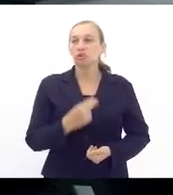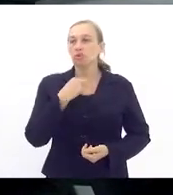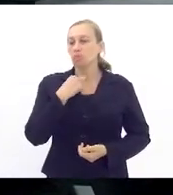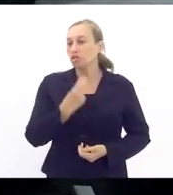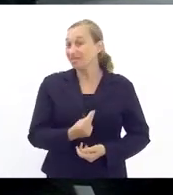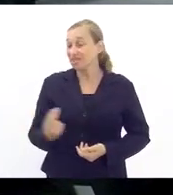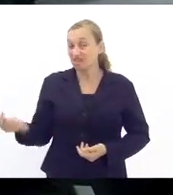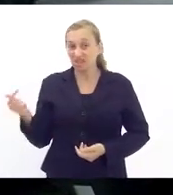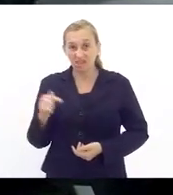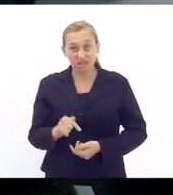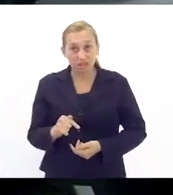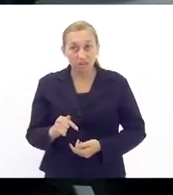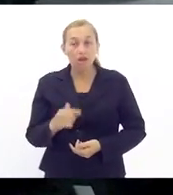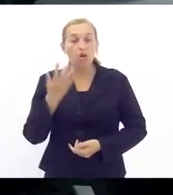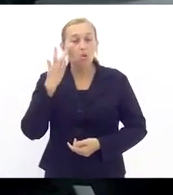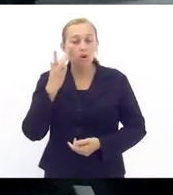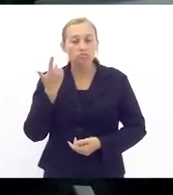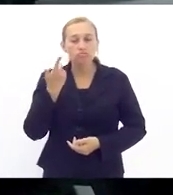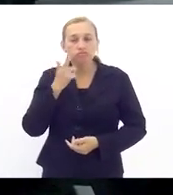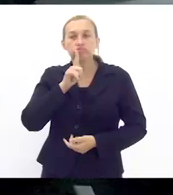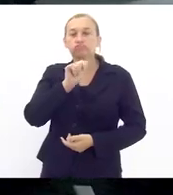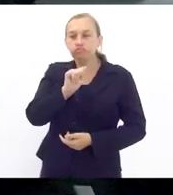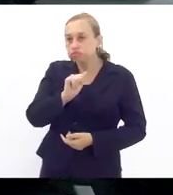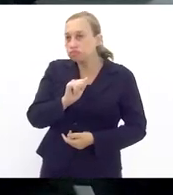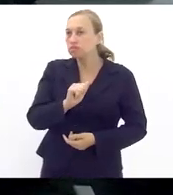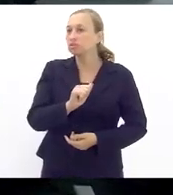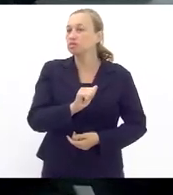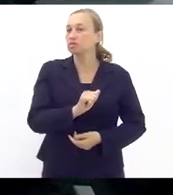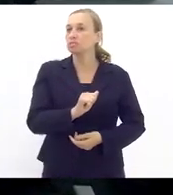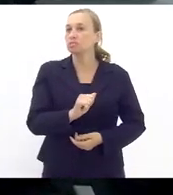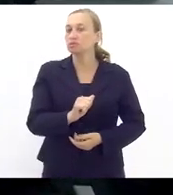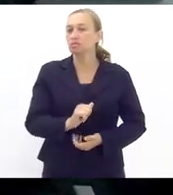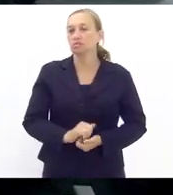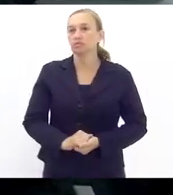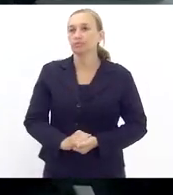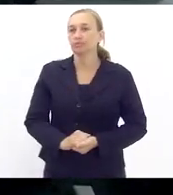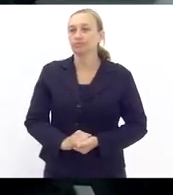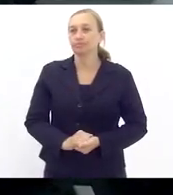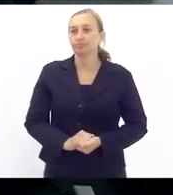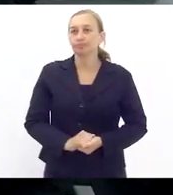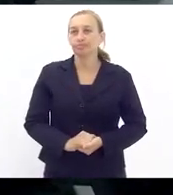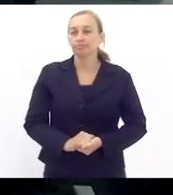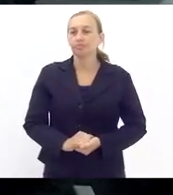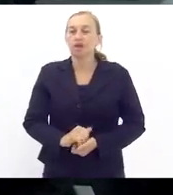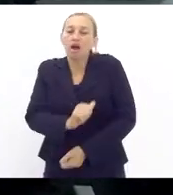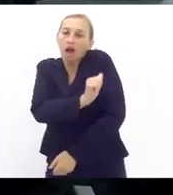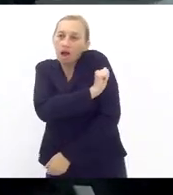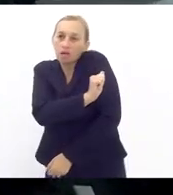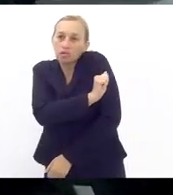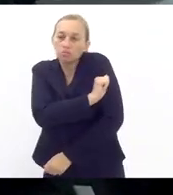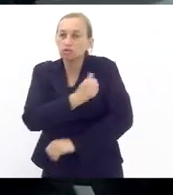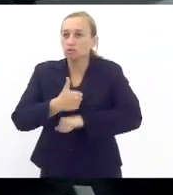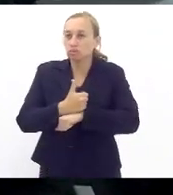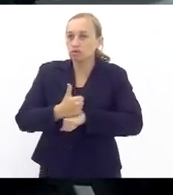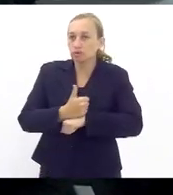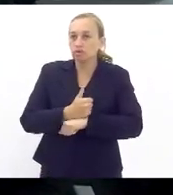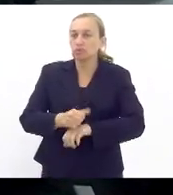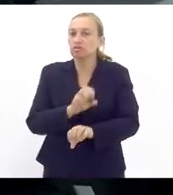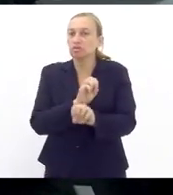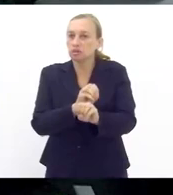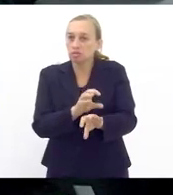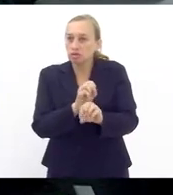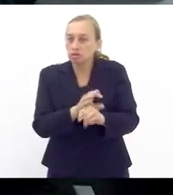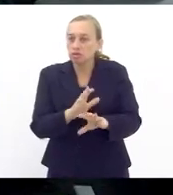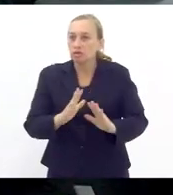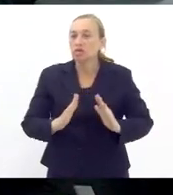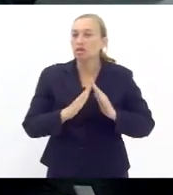daqui e eu acho que a gente está conseguindo isso sem a garantia de que estudantes os profissionais de educação e